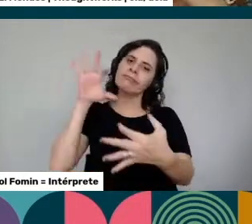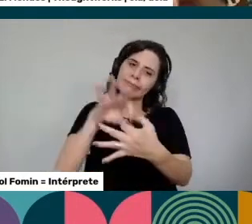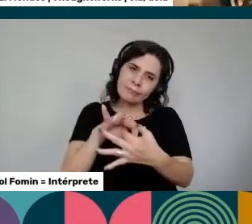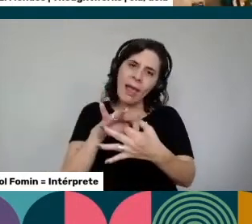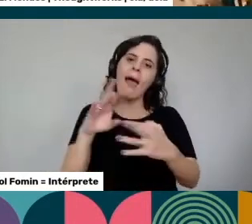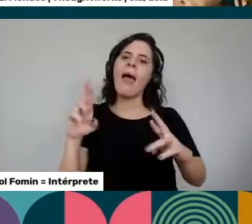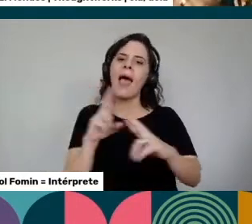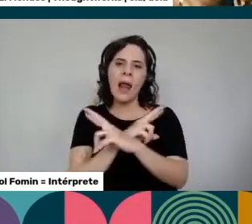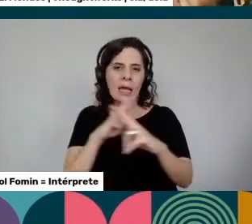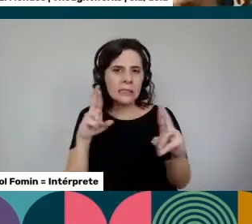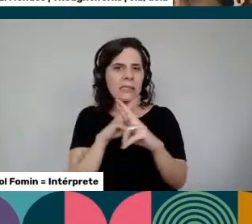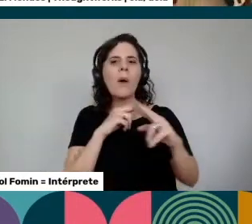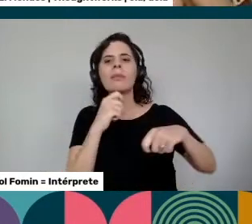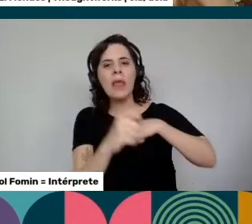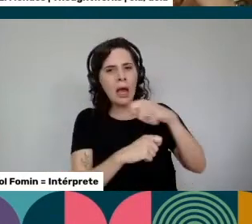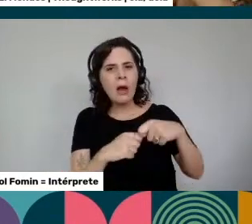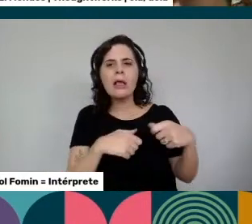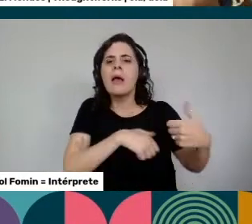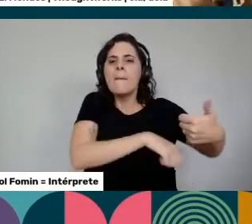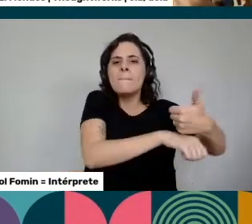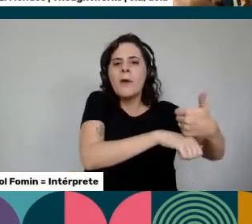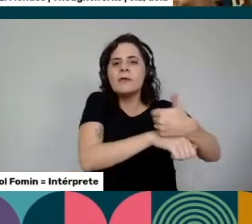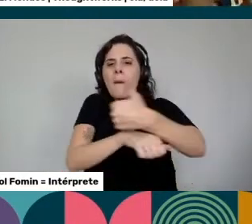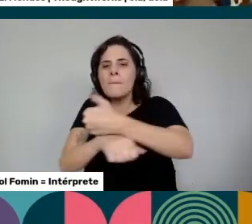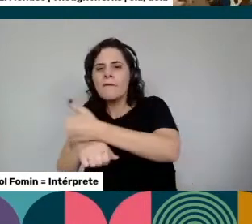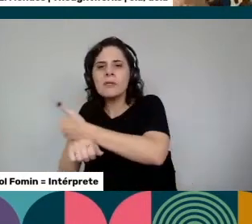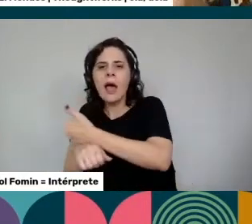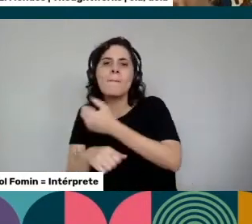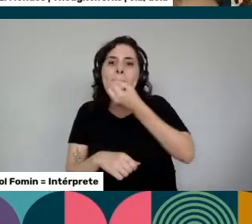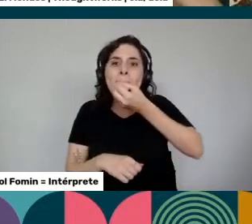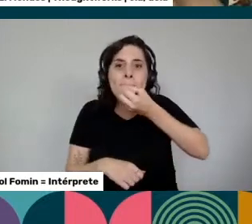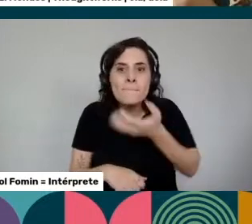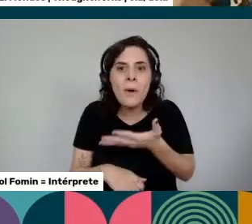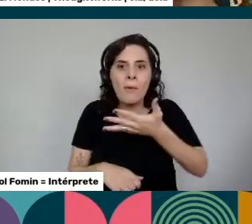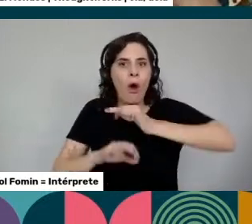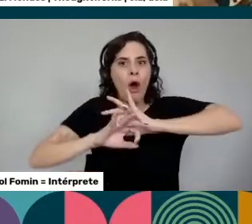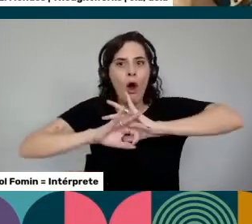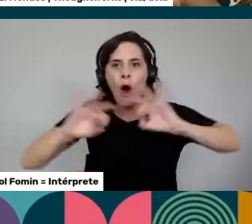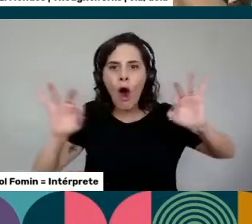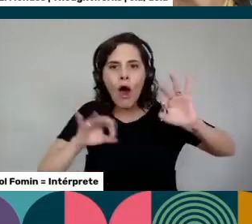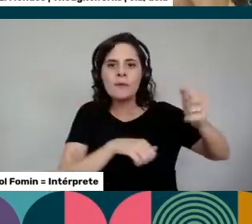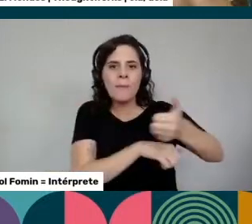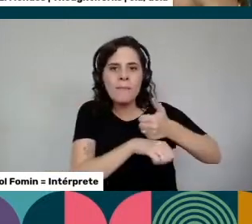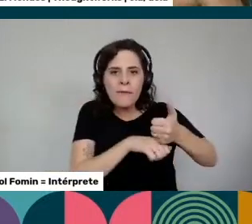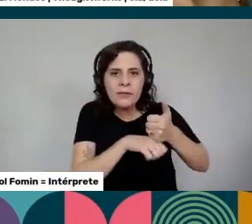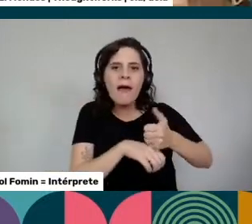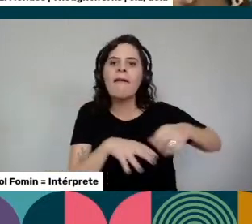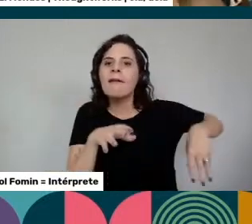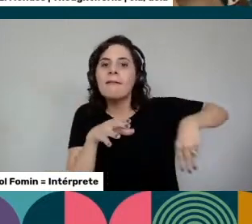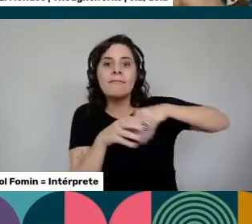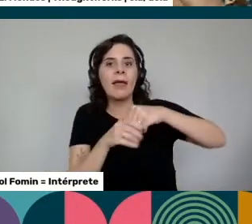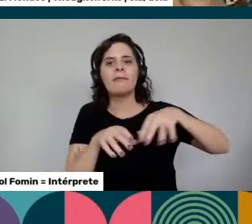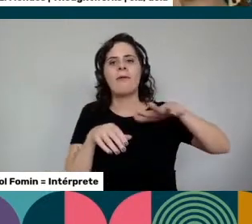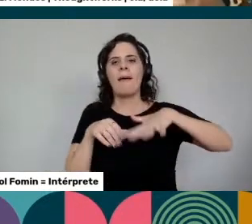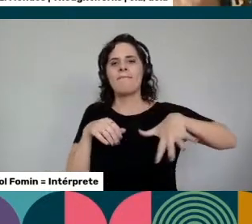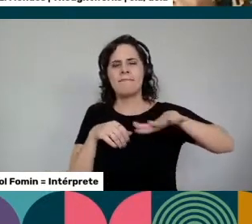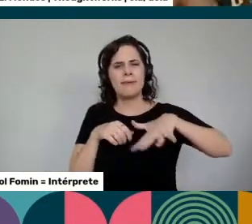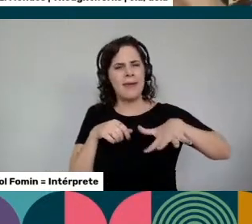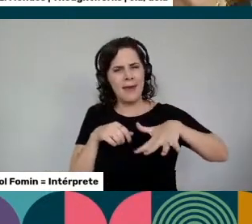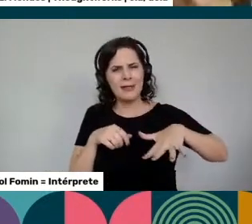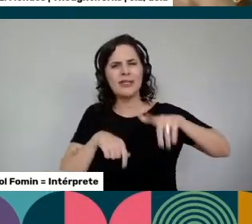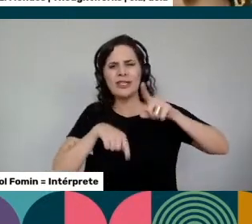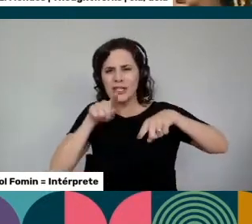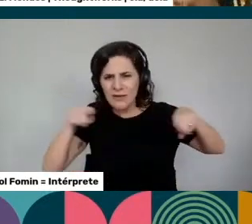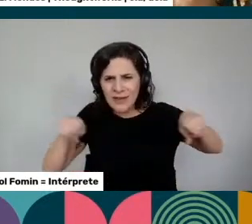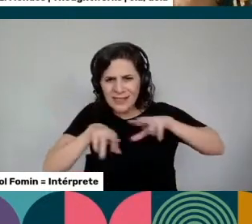né? Então, você precisa de bons profissionais, os melhores profissionais já sabem que é nos ambientes genuinamente mais